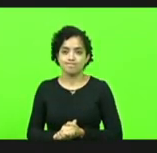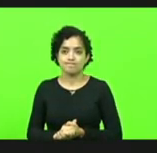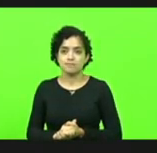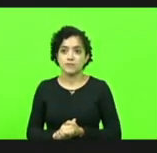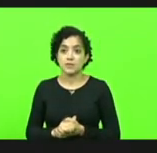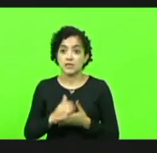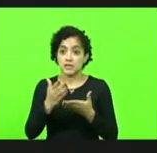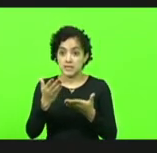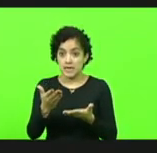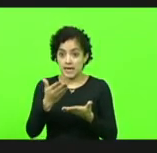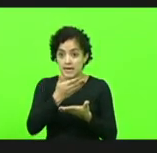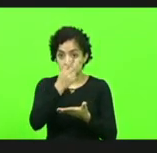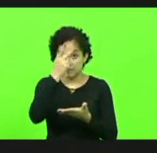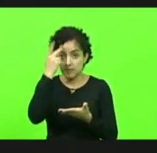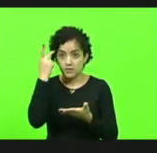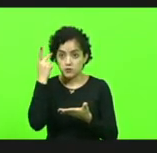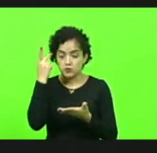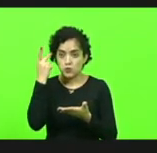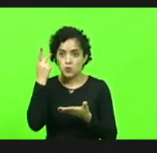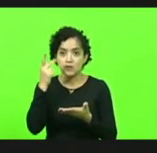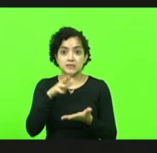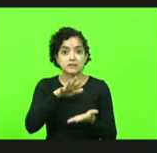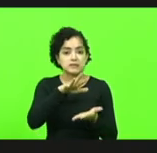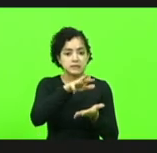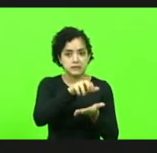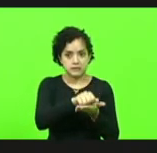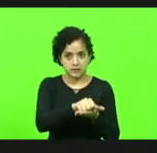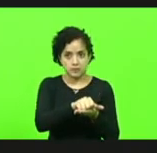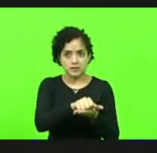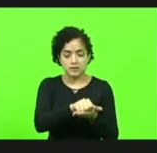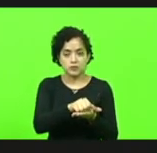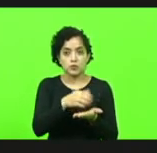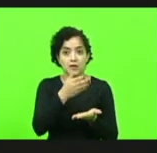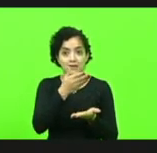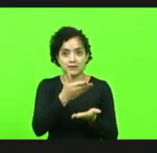Dessas pessoas que estão matriculados,